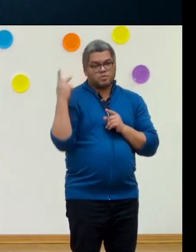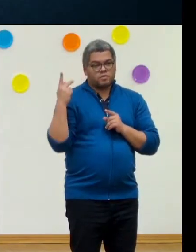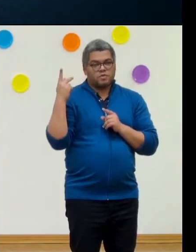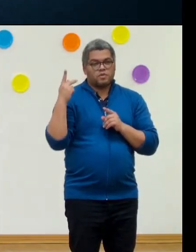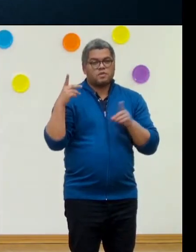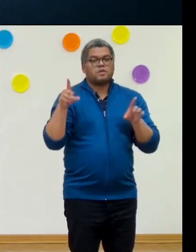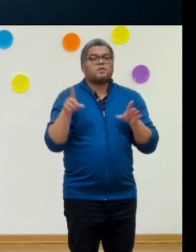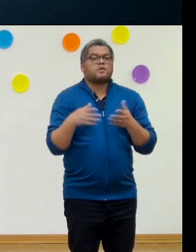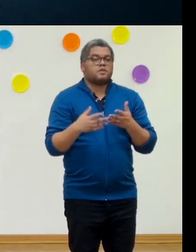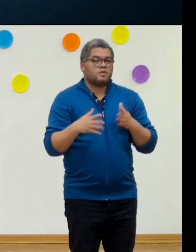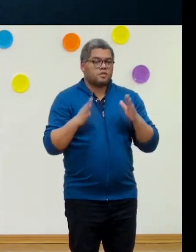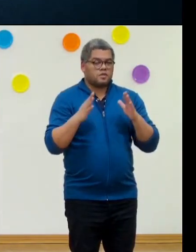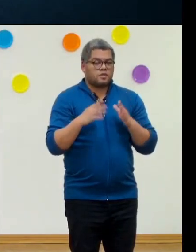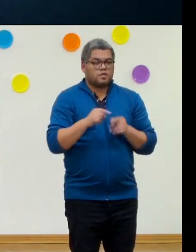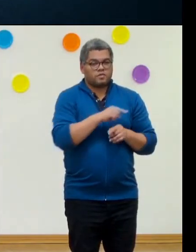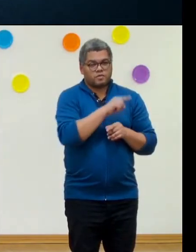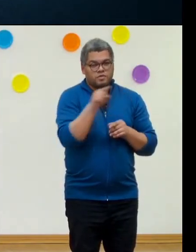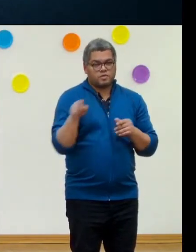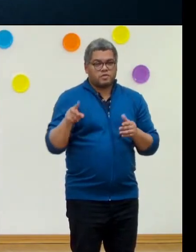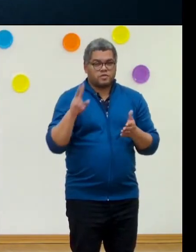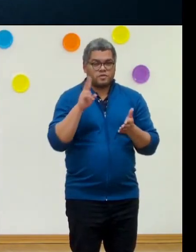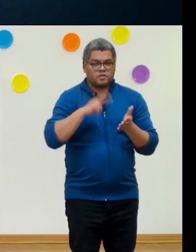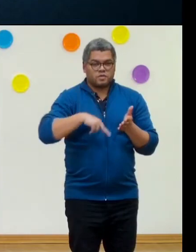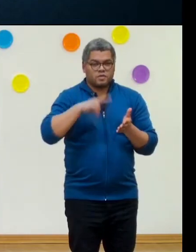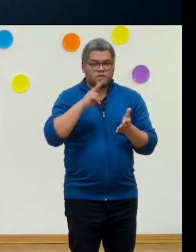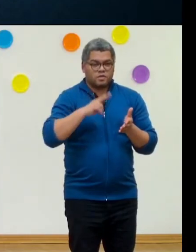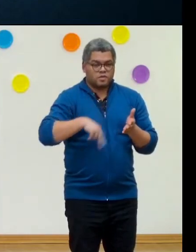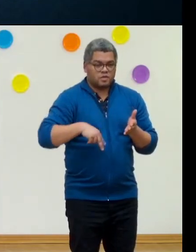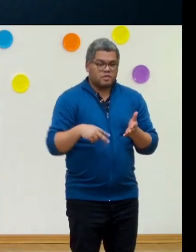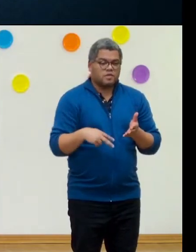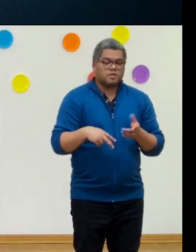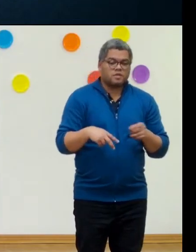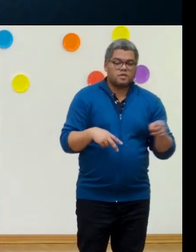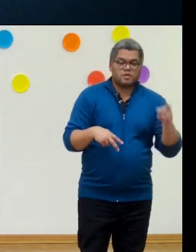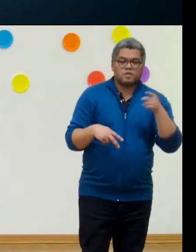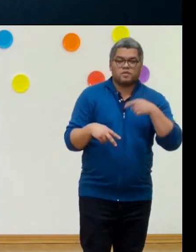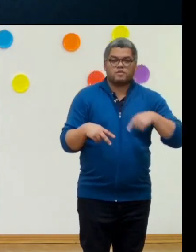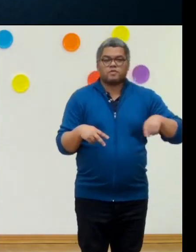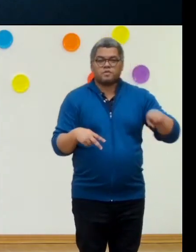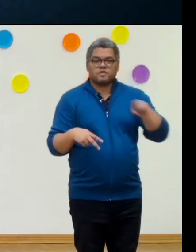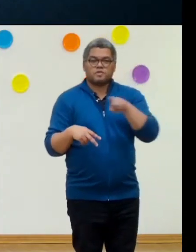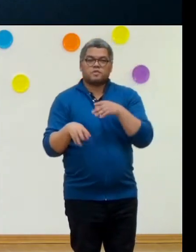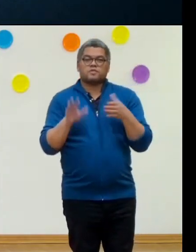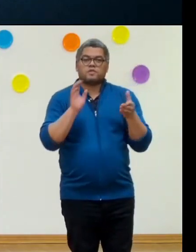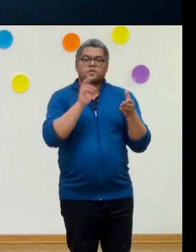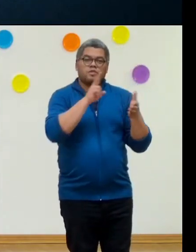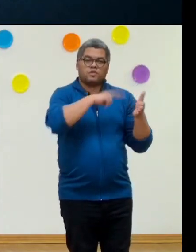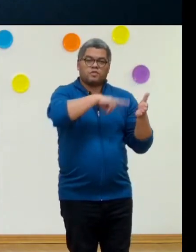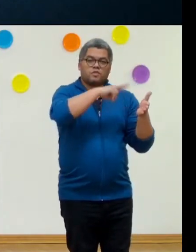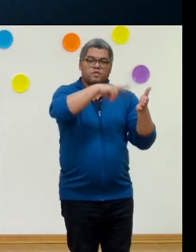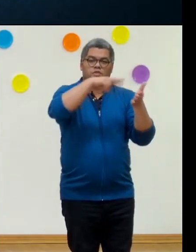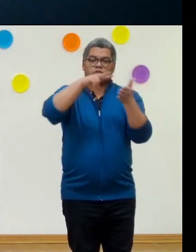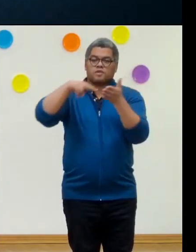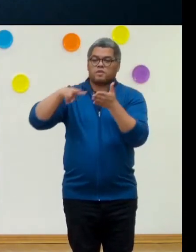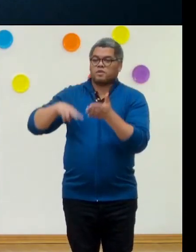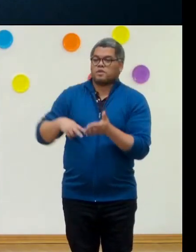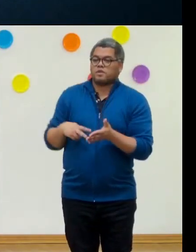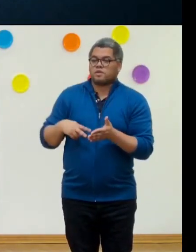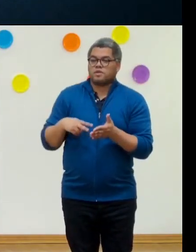solteiros também. Vocês vão ler, Laiane, Marcelo, Felipe, Cibele. Vocês vão ler, tem mais casados